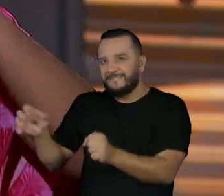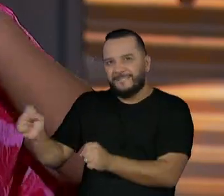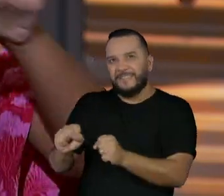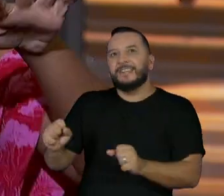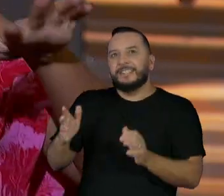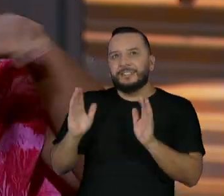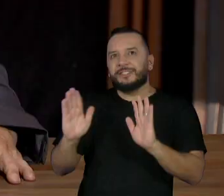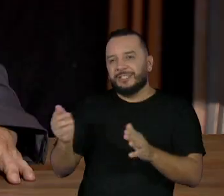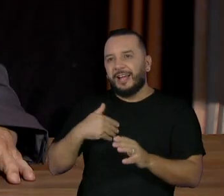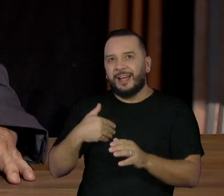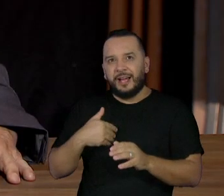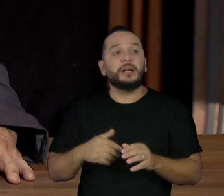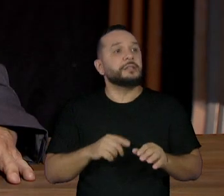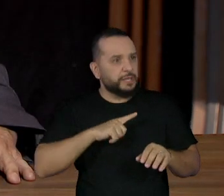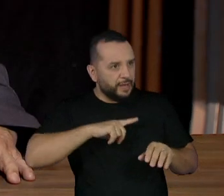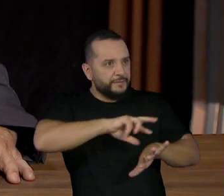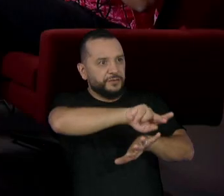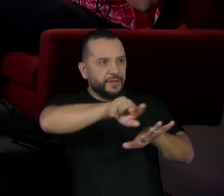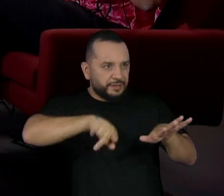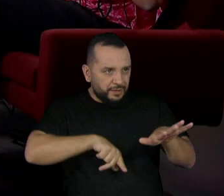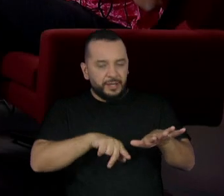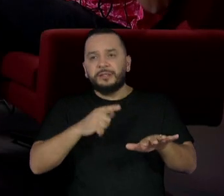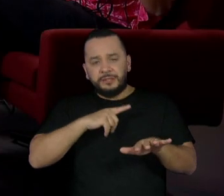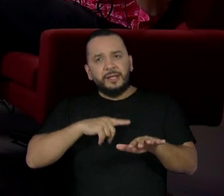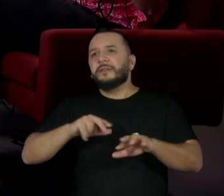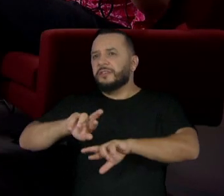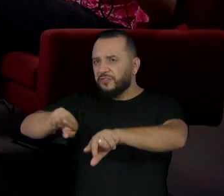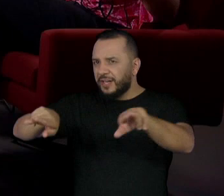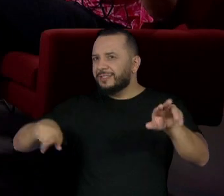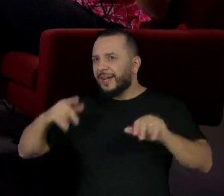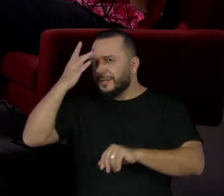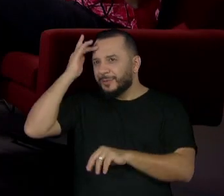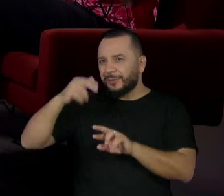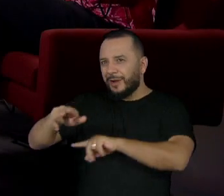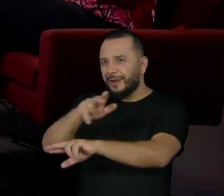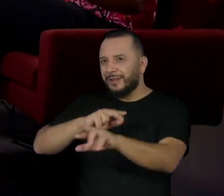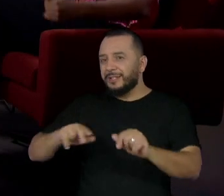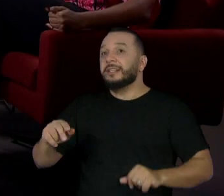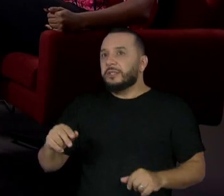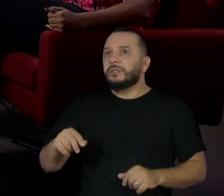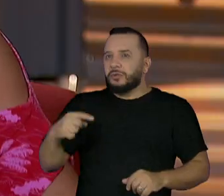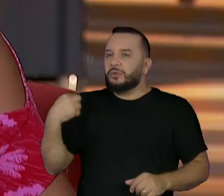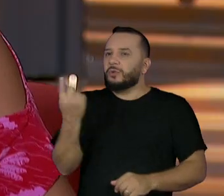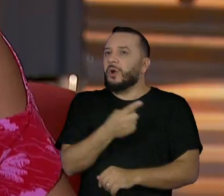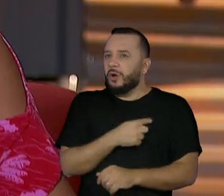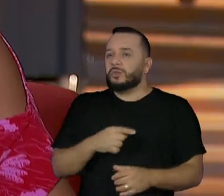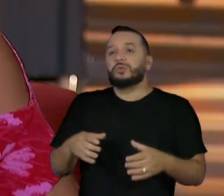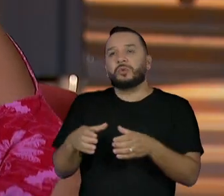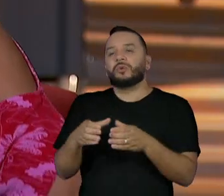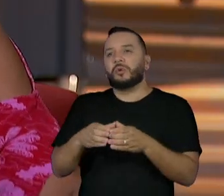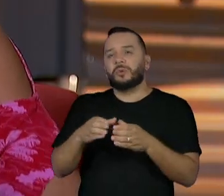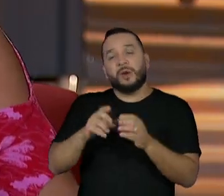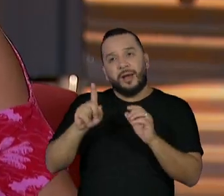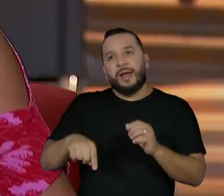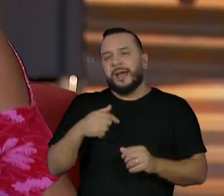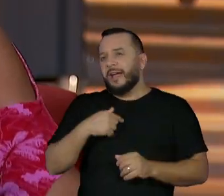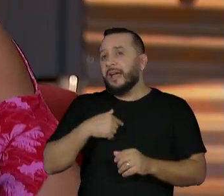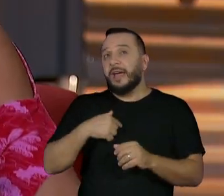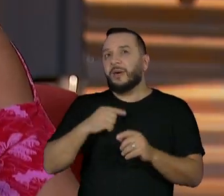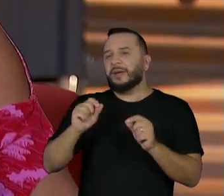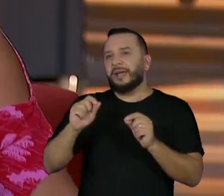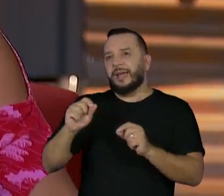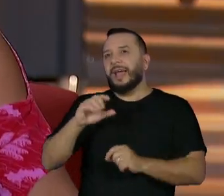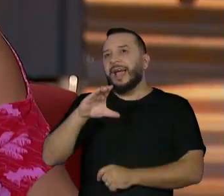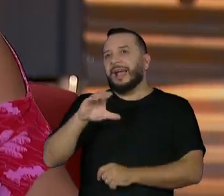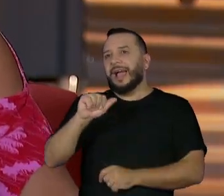uma possibilidade, teve uma diversidade. E mesmo falando assim, olha, a nossa chapa é a catarse, e catarse por quê? Porque o Gramsci, né, quando fala